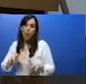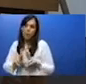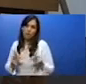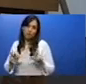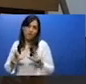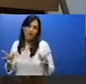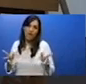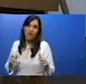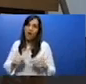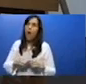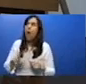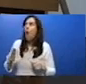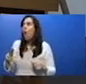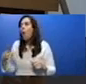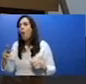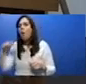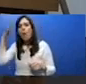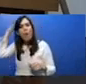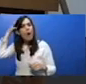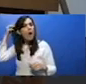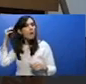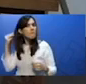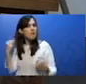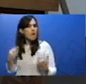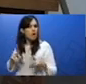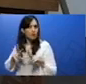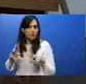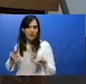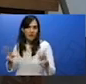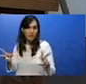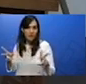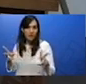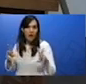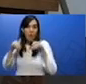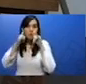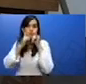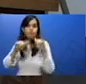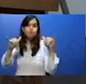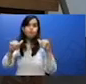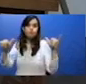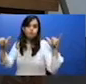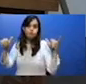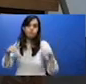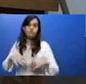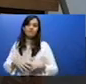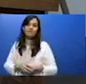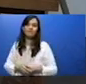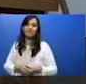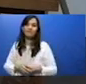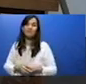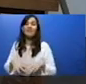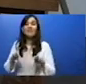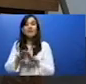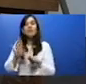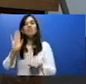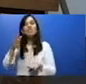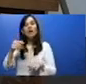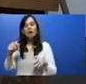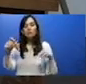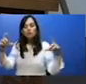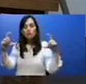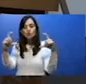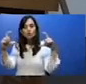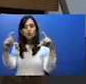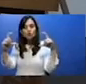diferente, eles mudam o cabelo da Mona Lisa, usam em publicidade, já vi também em histórias de quadrinhos. Então é